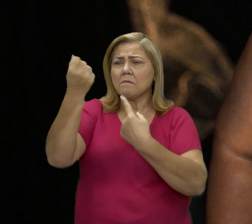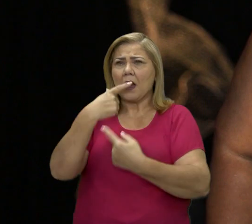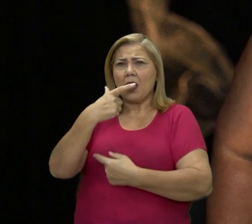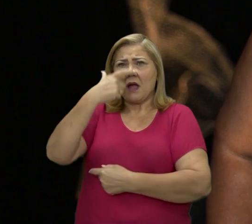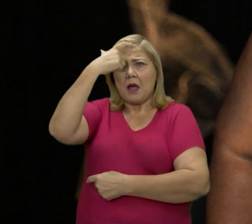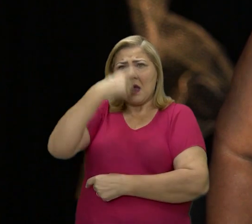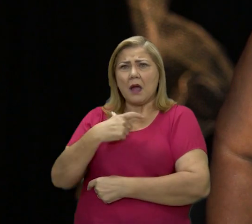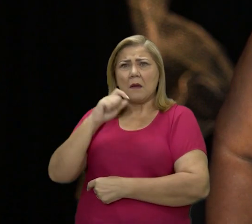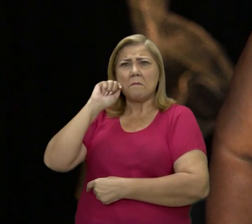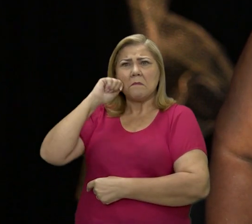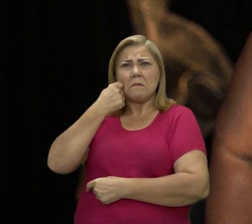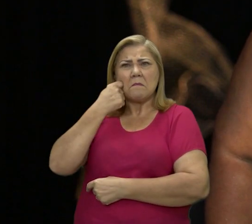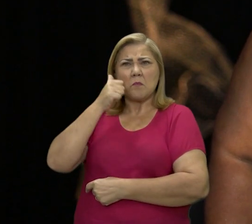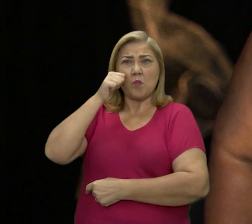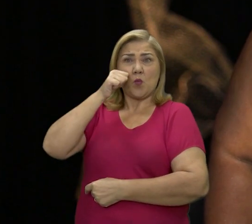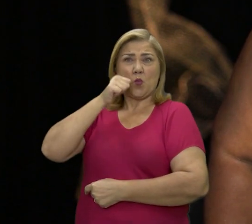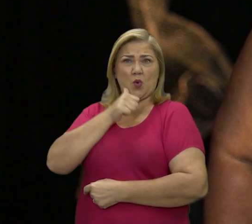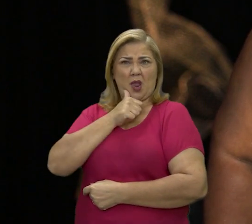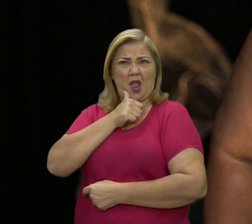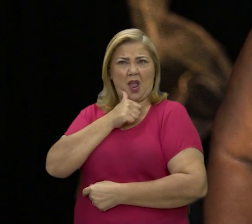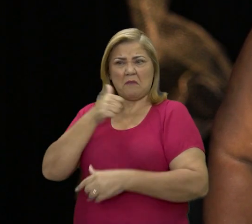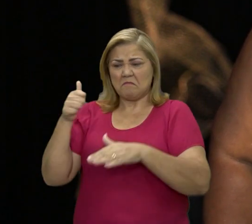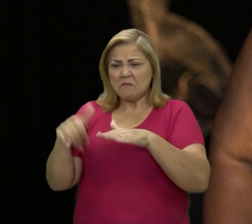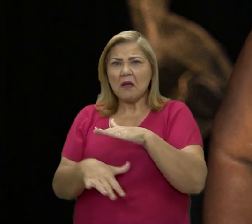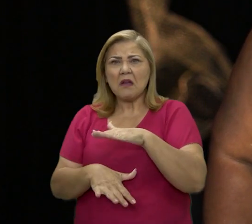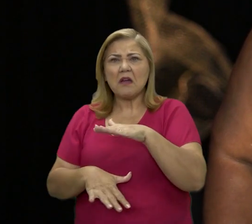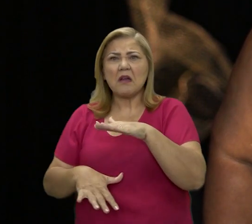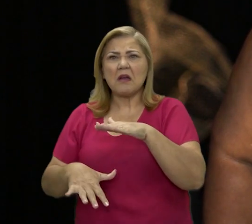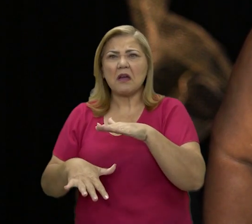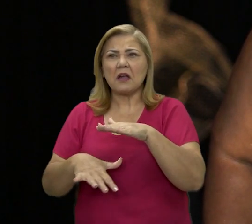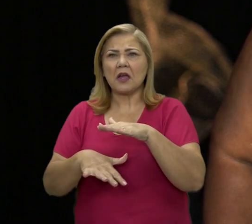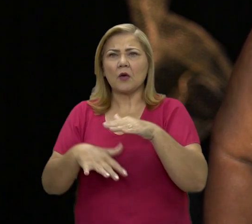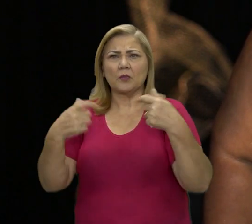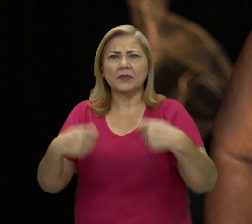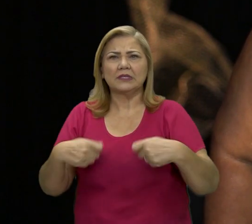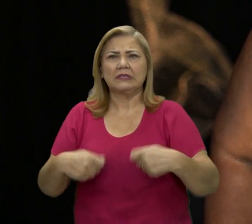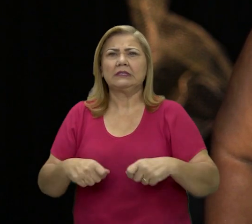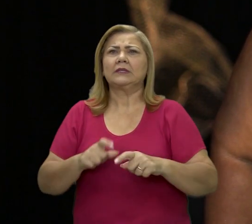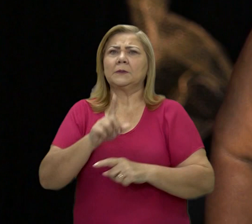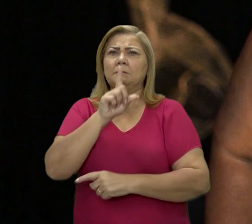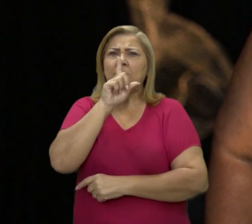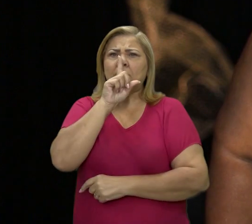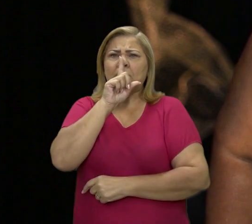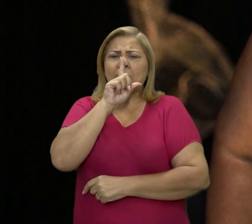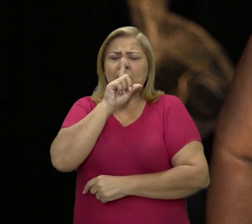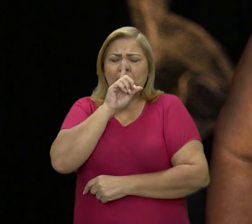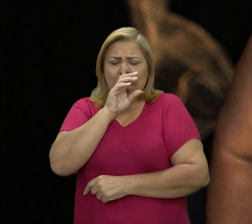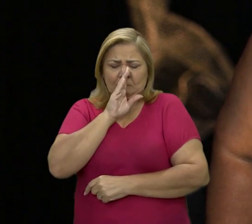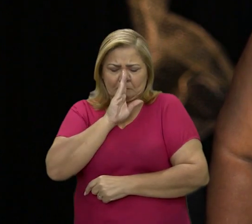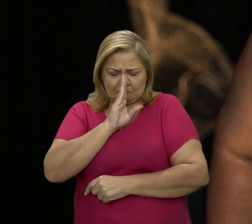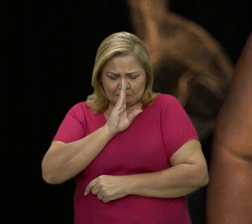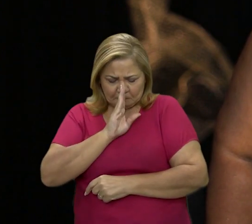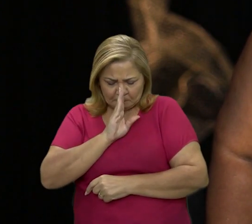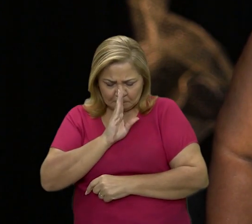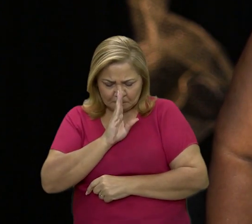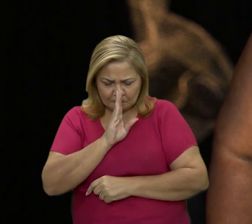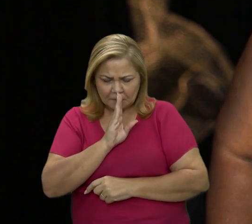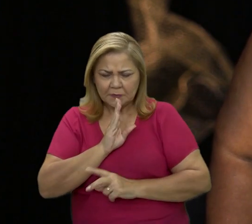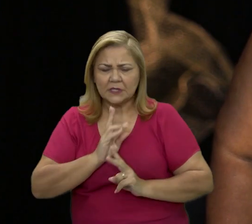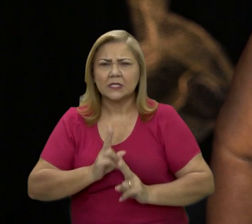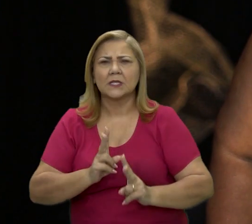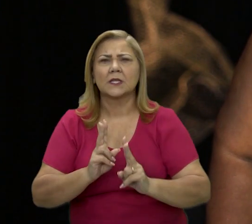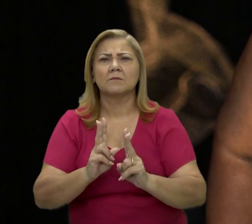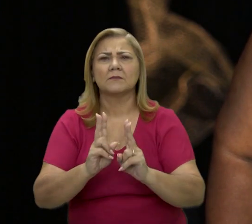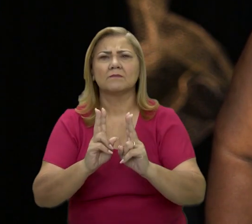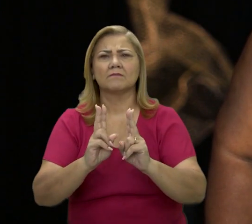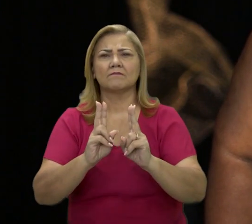negra, preta, mulher, inútil, inútil. Mas eu deveria ficar calada. Eu deveria ficar